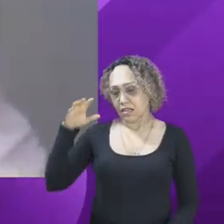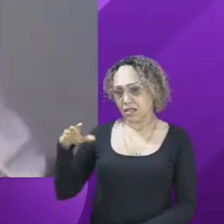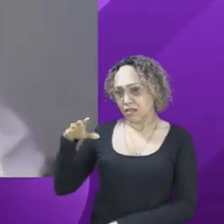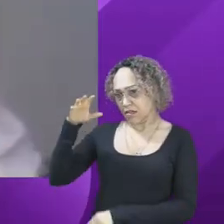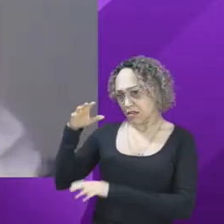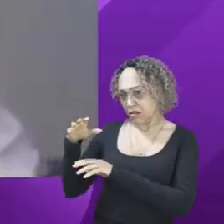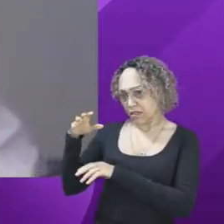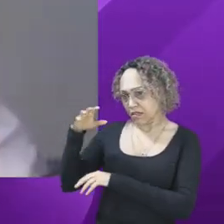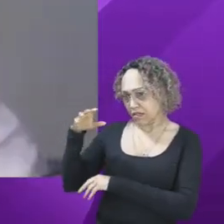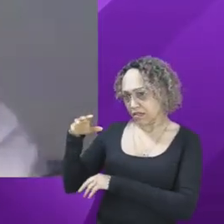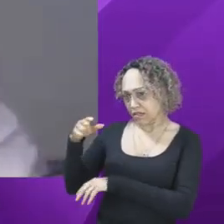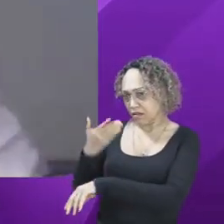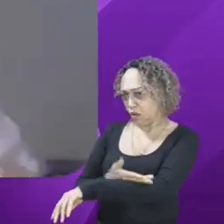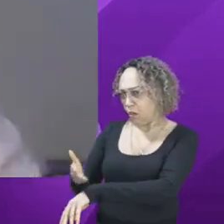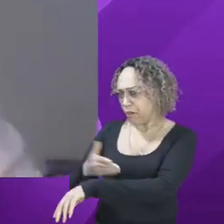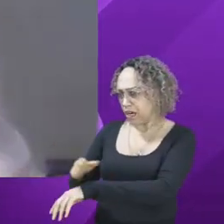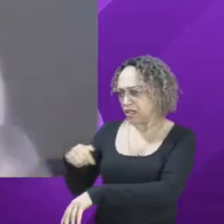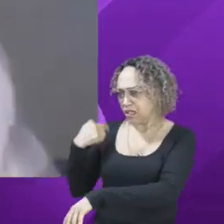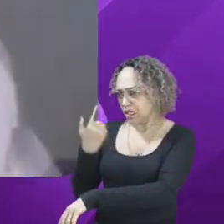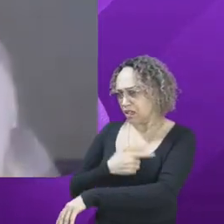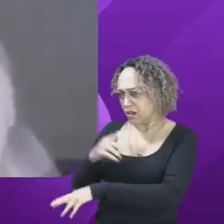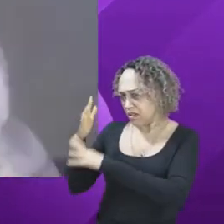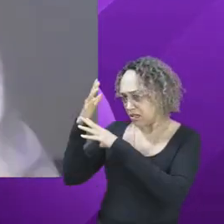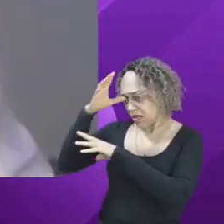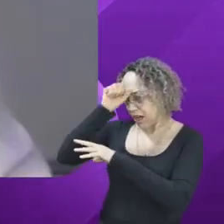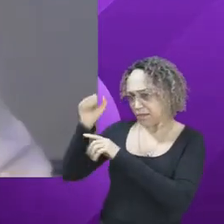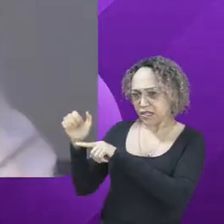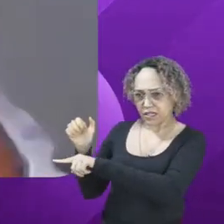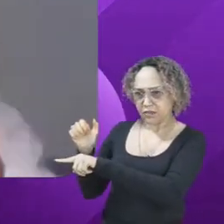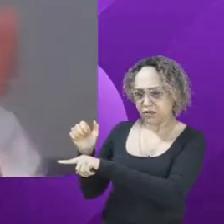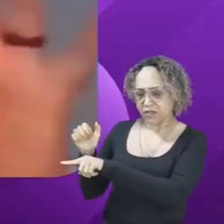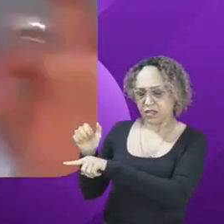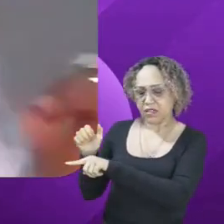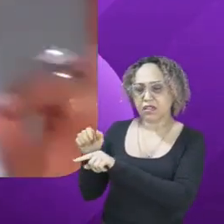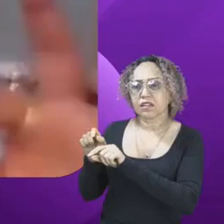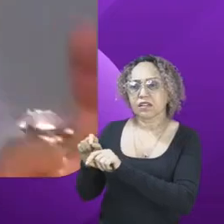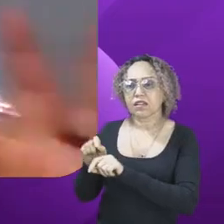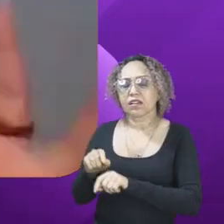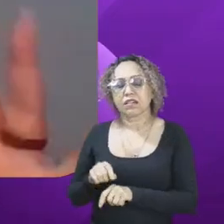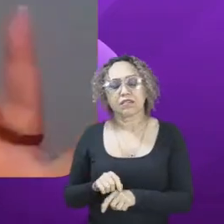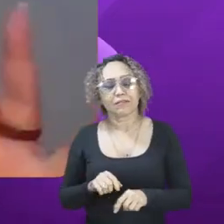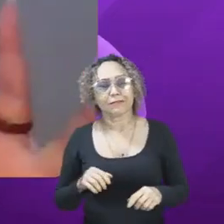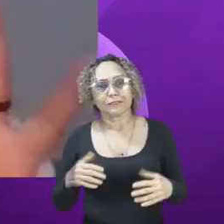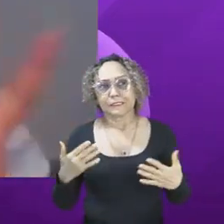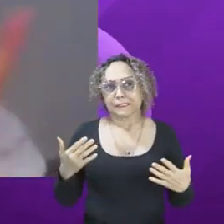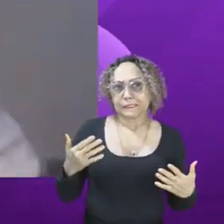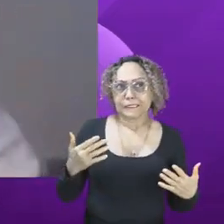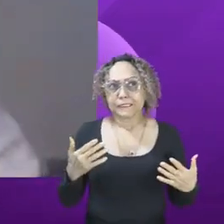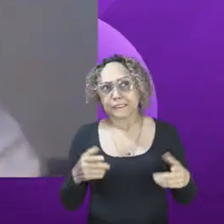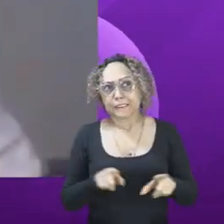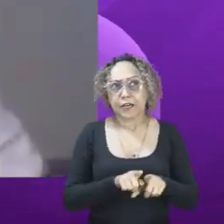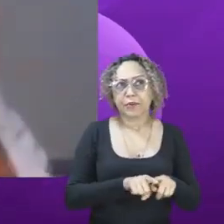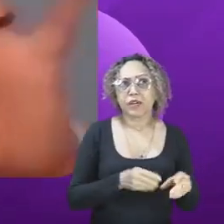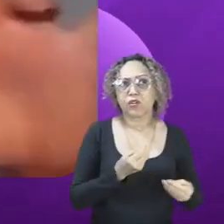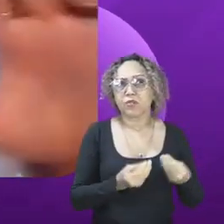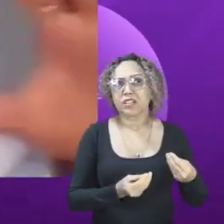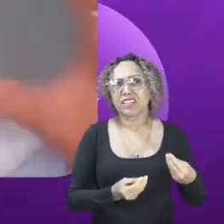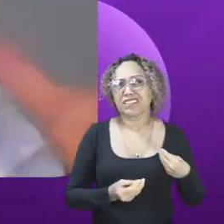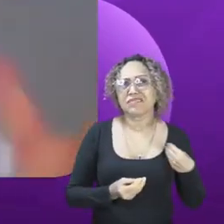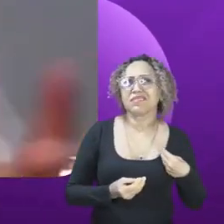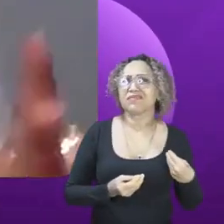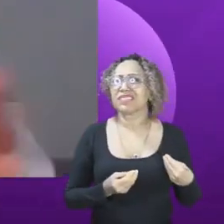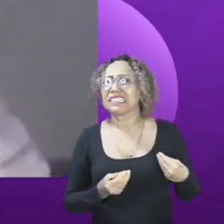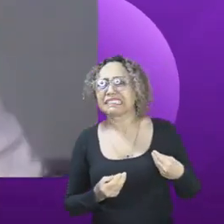precisa resgatar enquanto valor para além da sobrevivência, fica uma linha muito tênue na medida em que